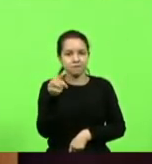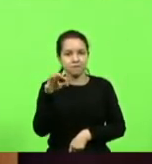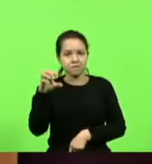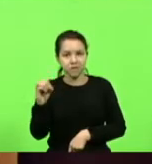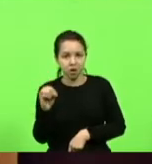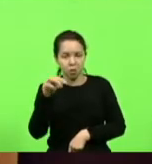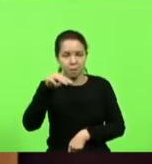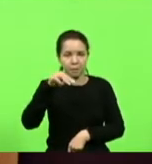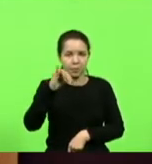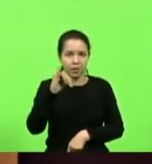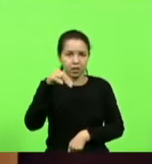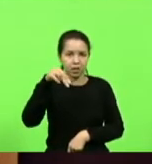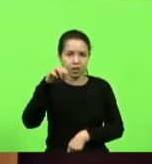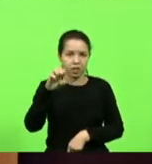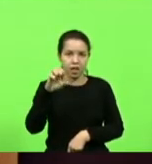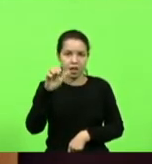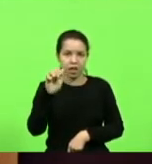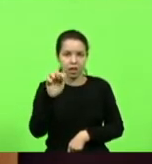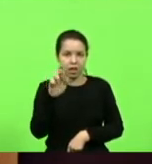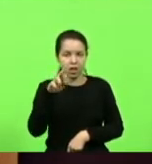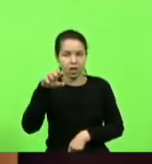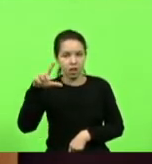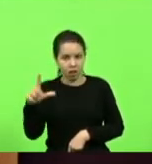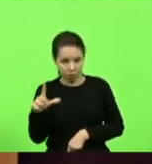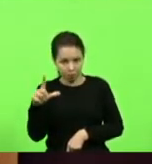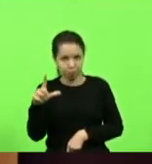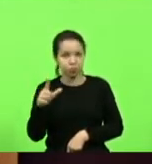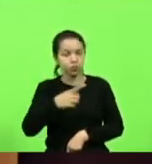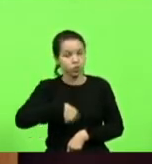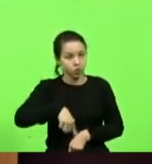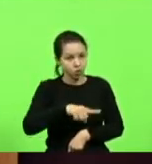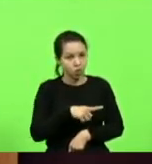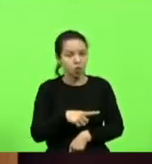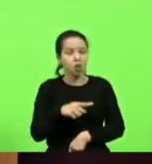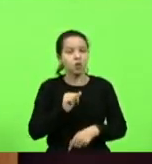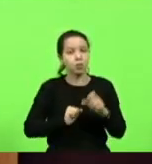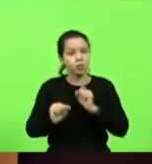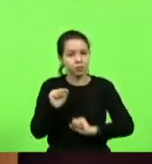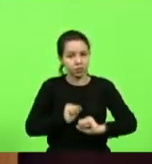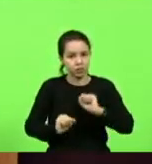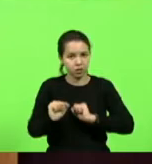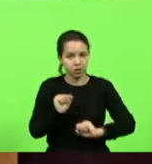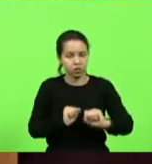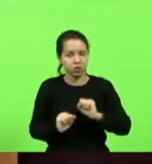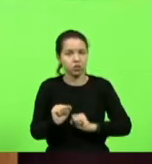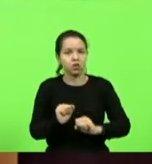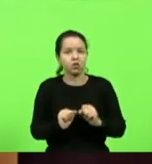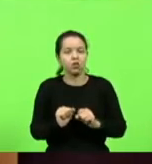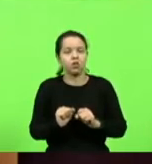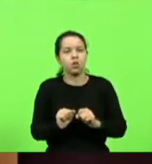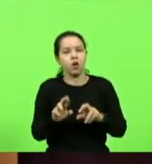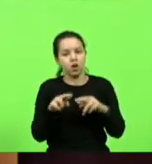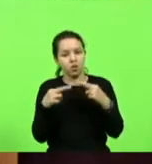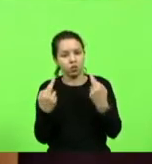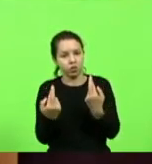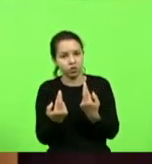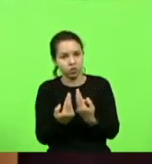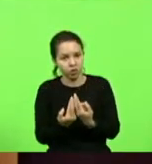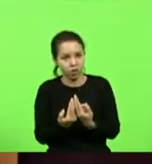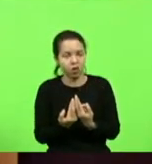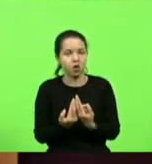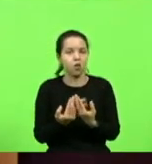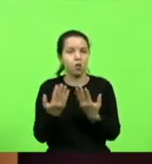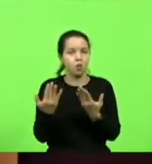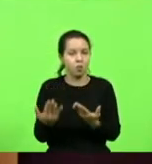Nós estávamos na expectativa pela audiência com o ministro de Minas e Energia. A reunião ele desmarcou